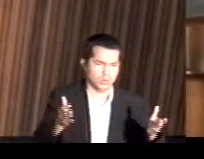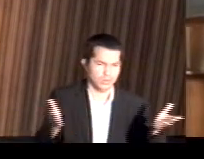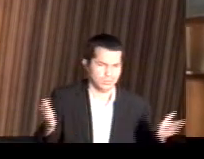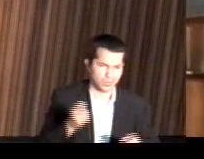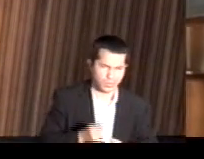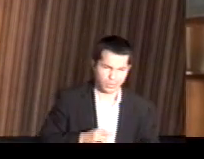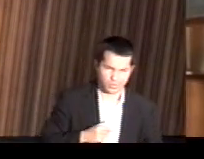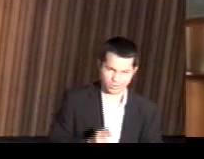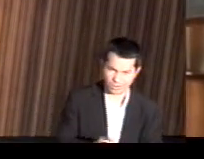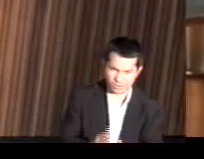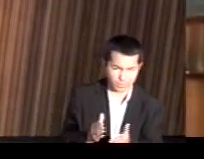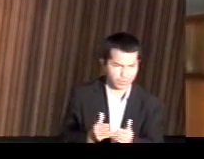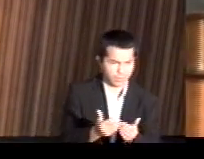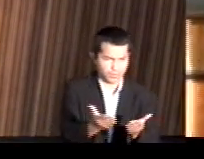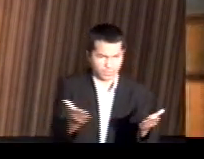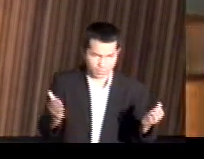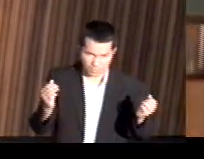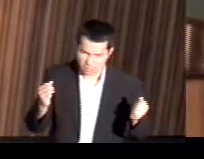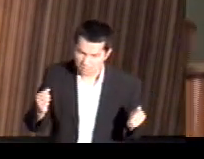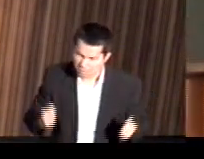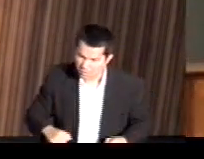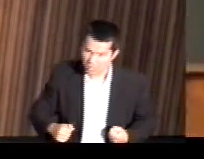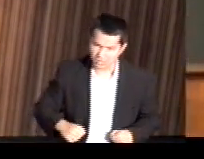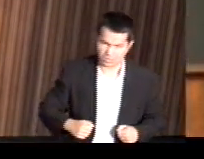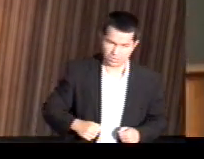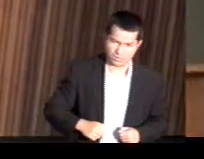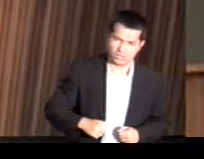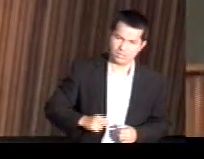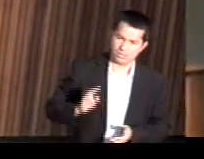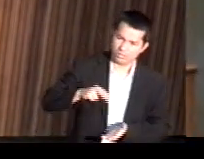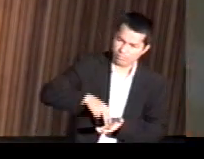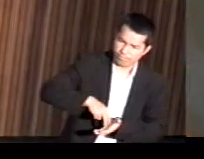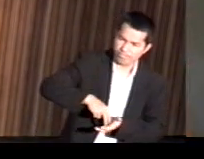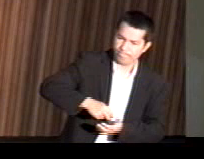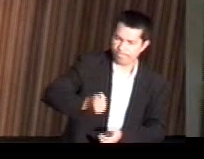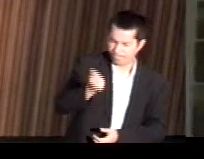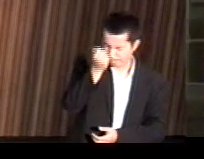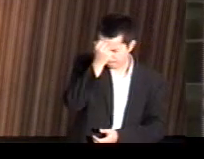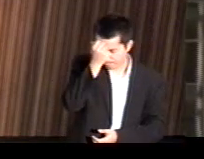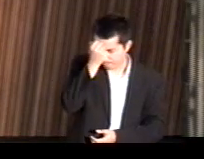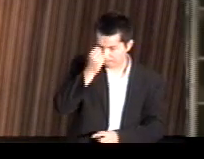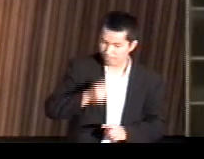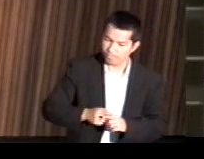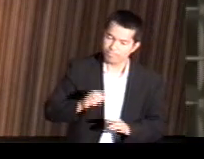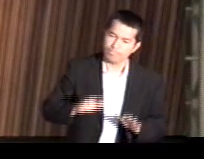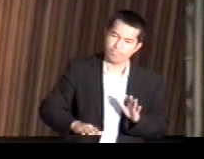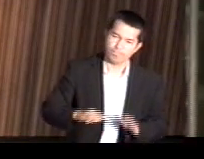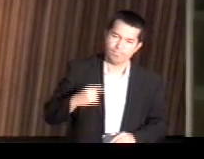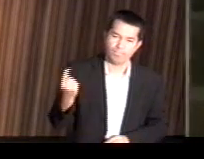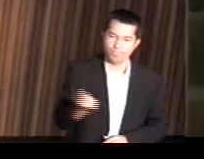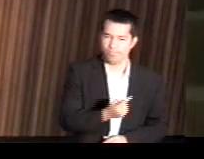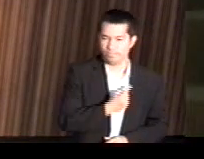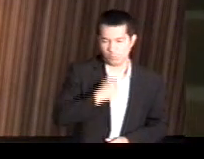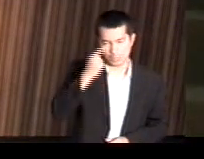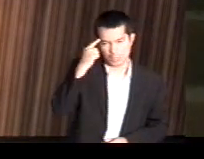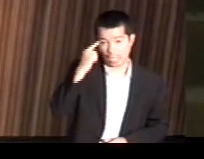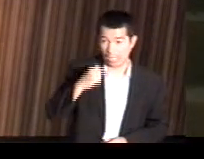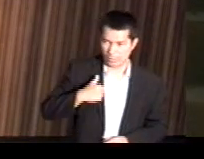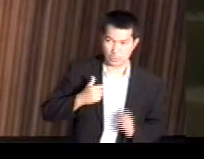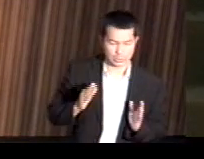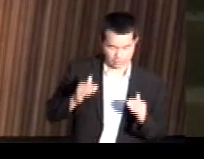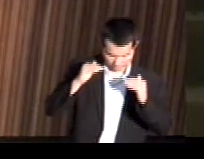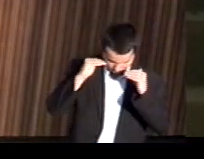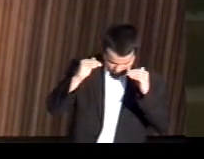Porque às vezes a gente tenta se convencer que a gente está obedecendo a Deus, mas a gente não tem coragem de dar